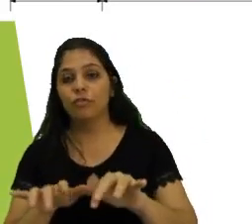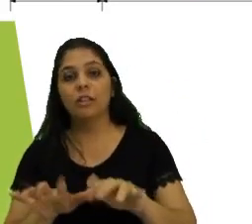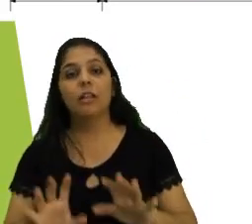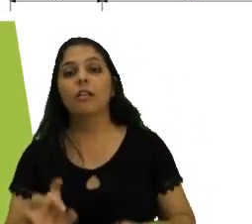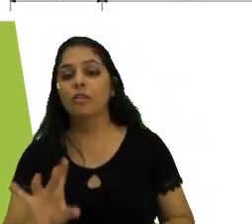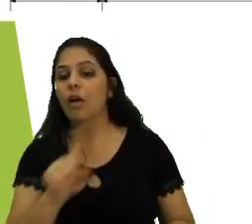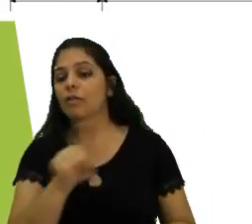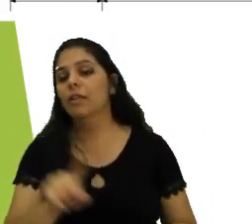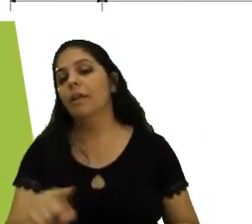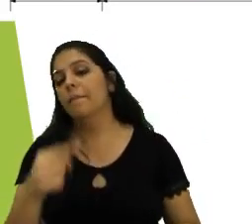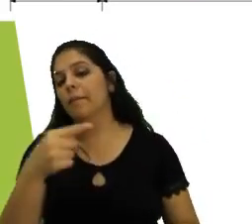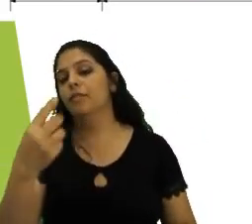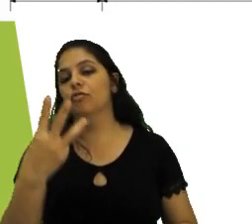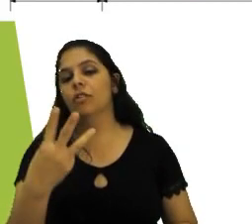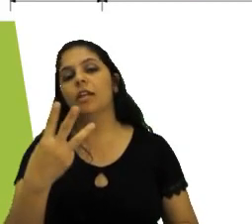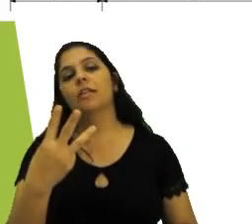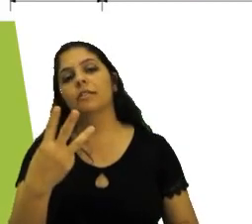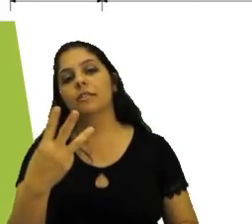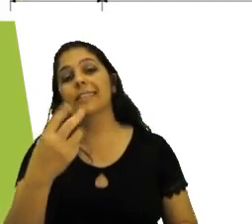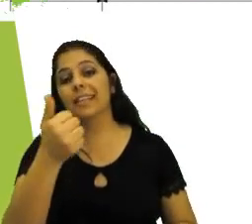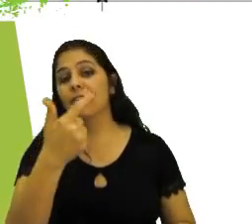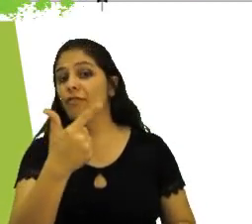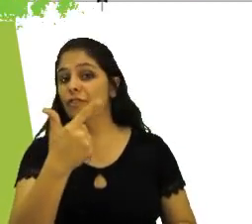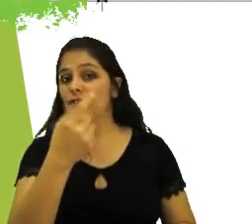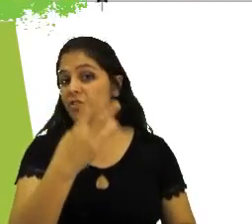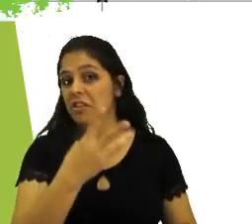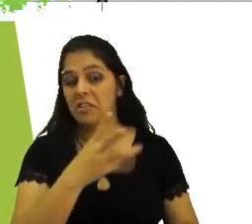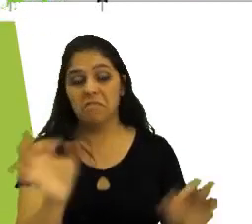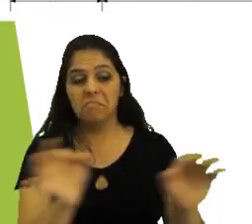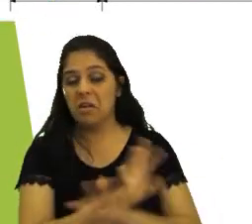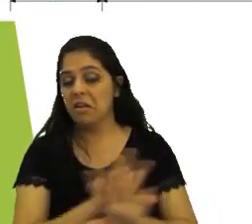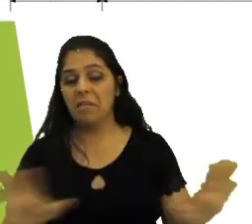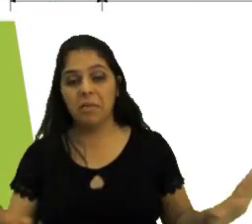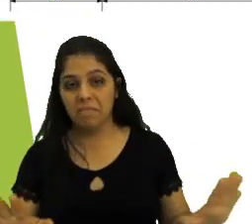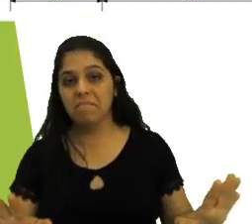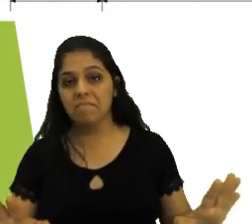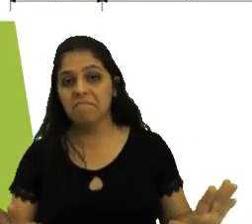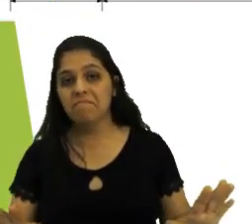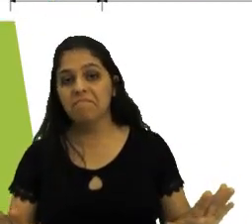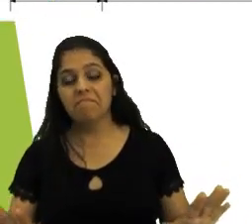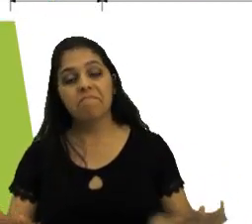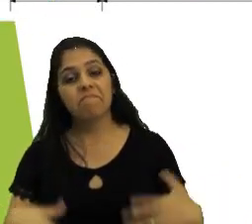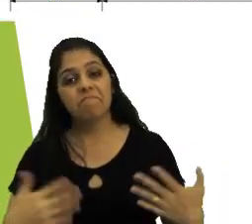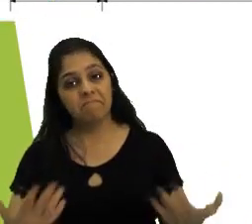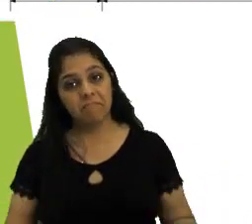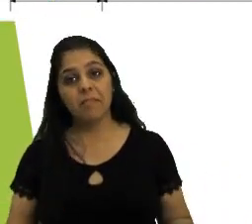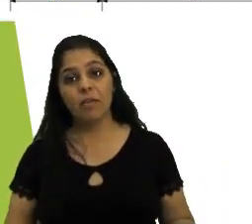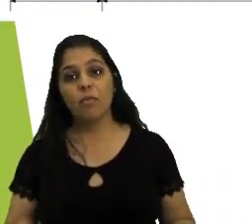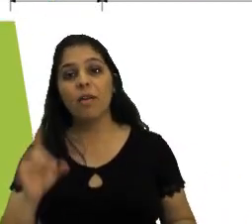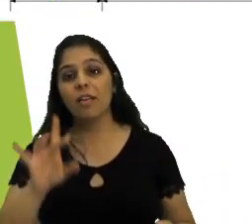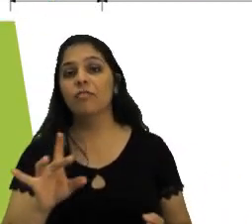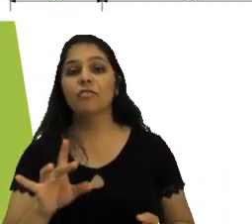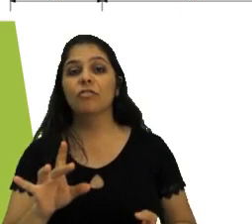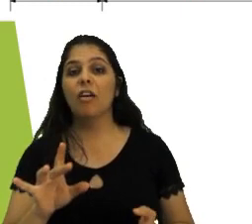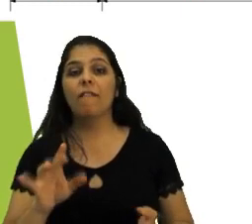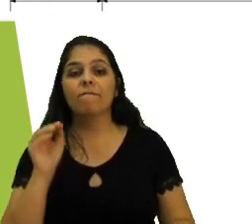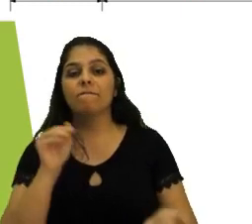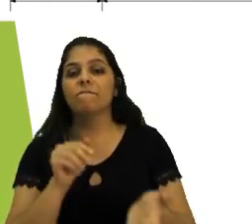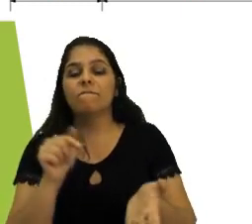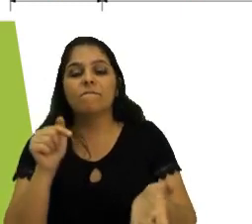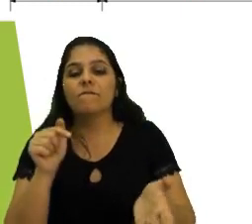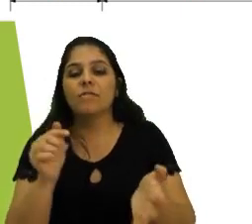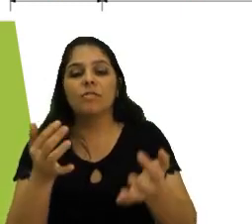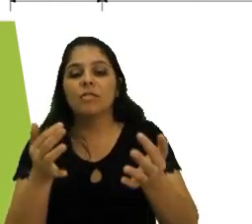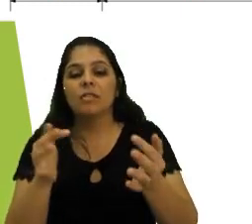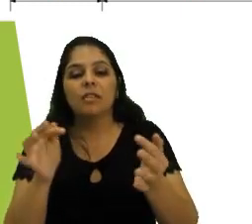menos 123, aí finalizei o perfil, ok? Aí é só dar o ciclo start e ele vai